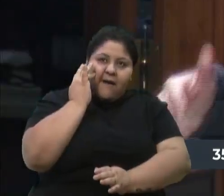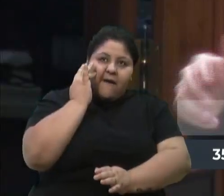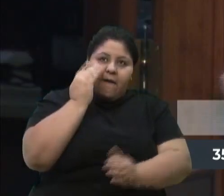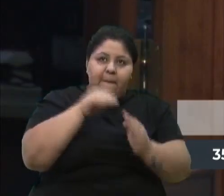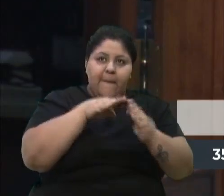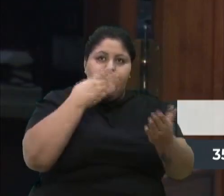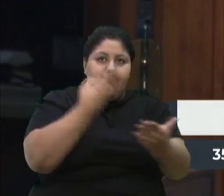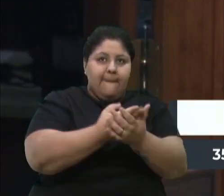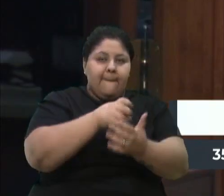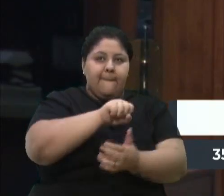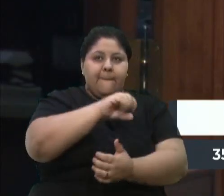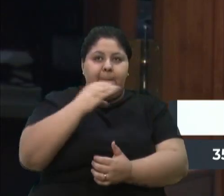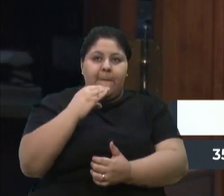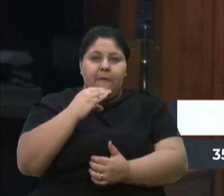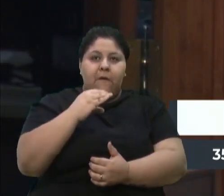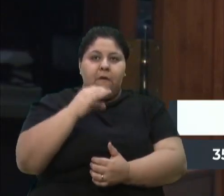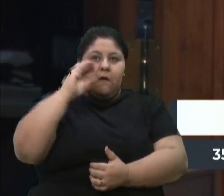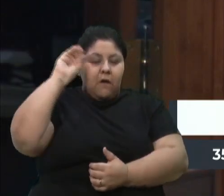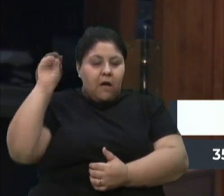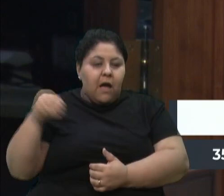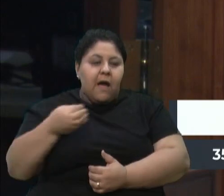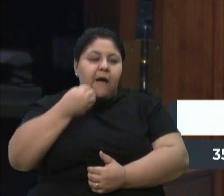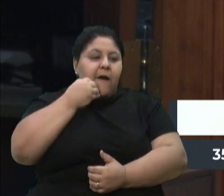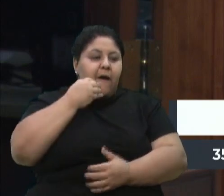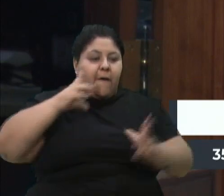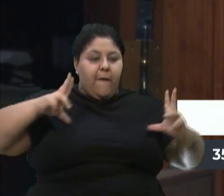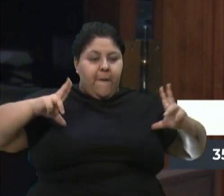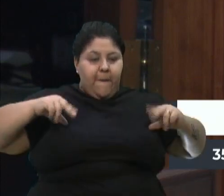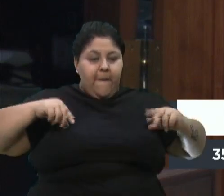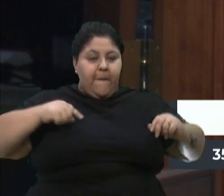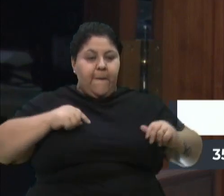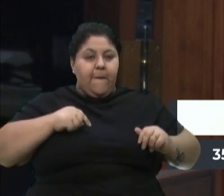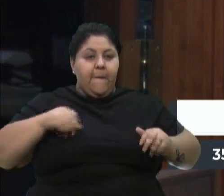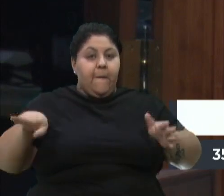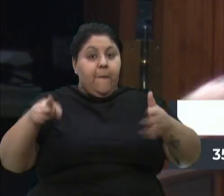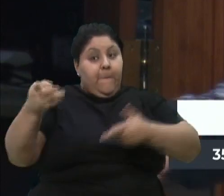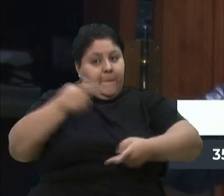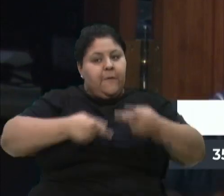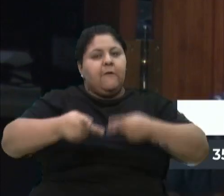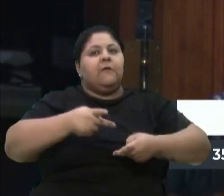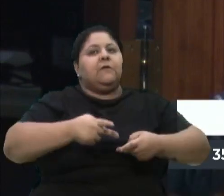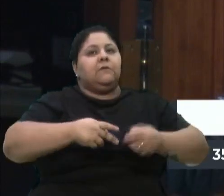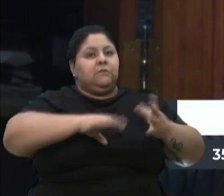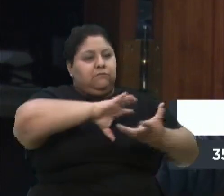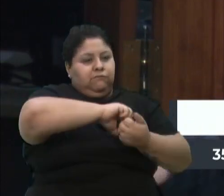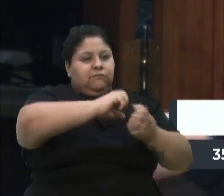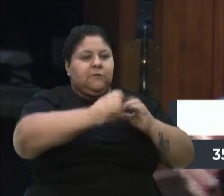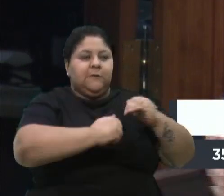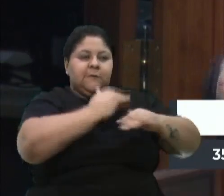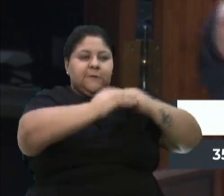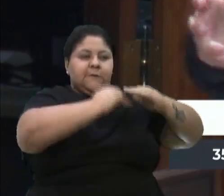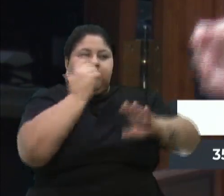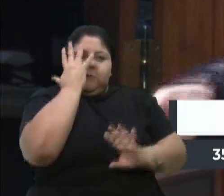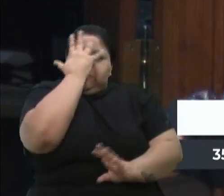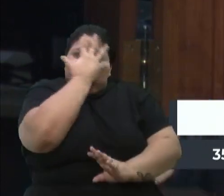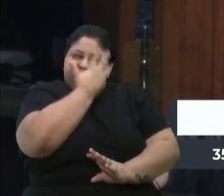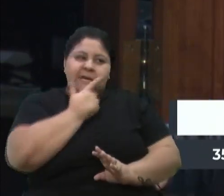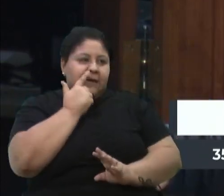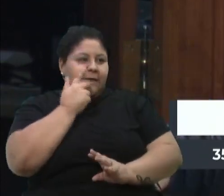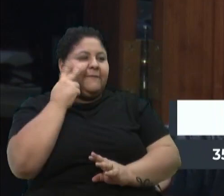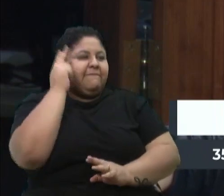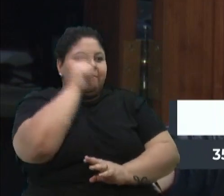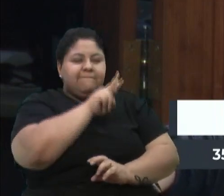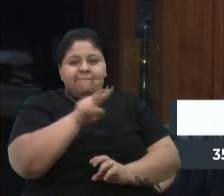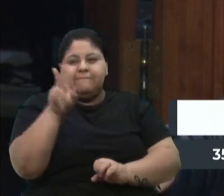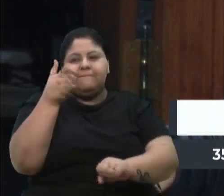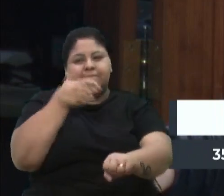dá uma passadinha por lá, porque a arte que está sendo desenvolvida lá é muito interessante, é muito bonito, é lindo de ir lá ver a